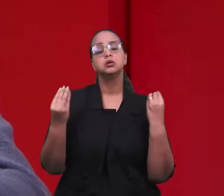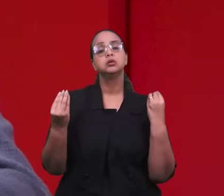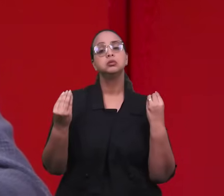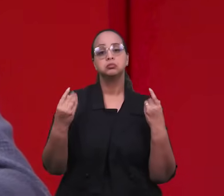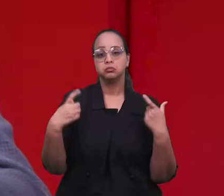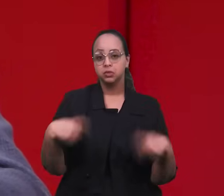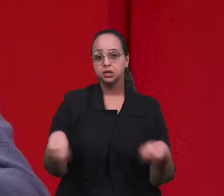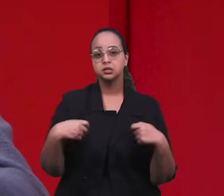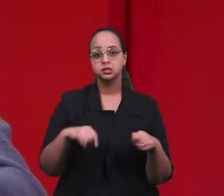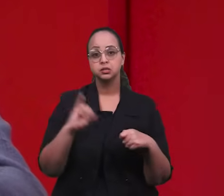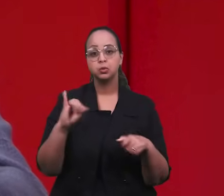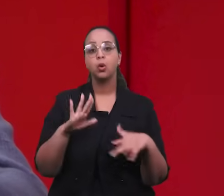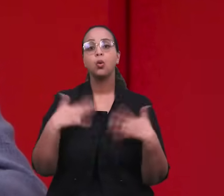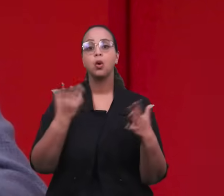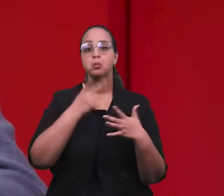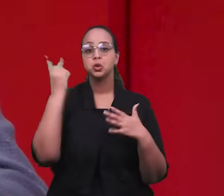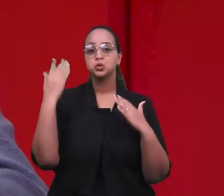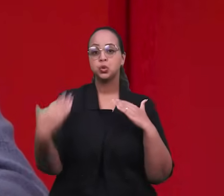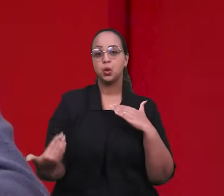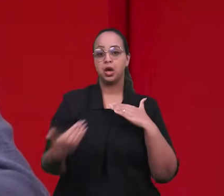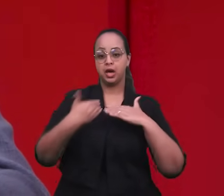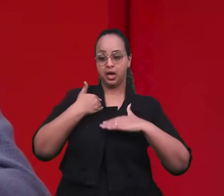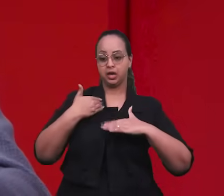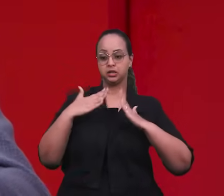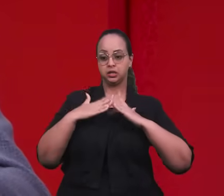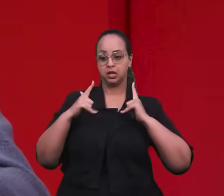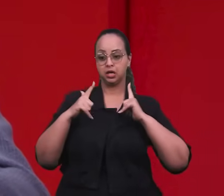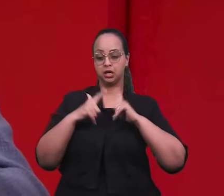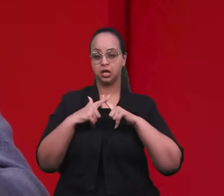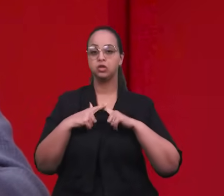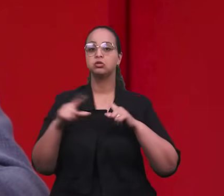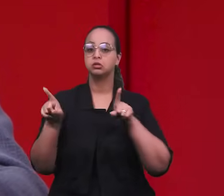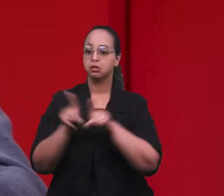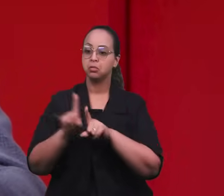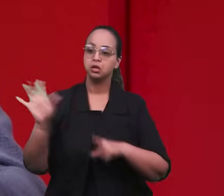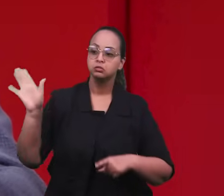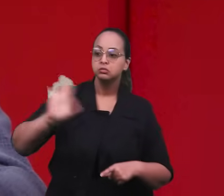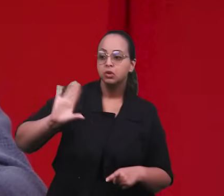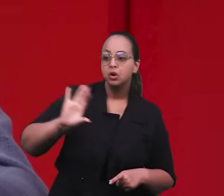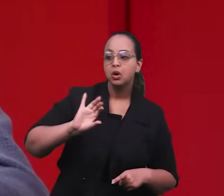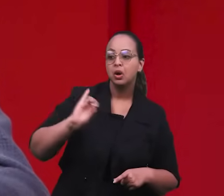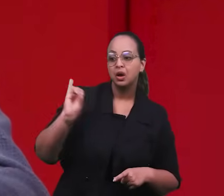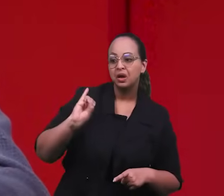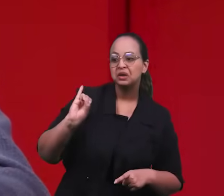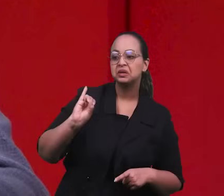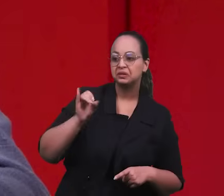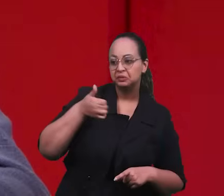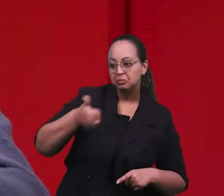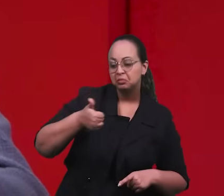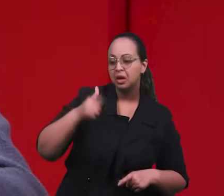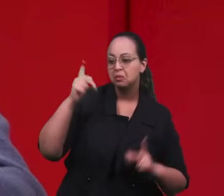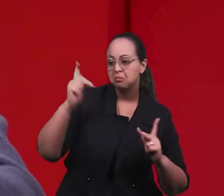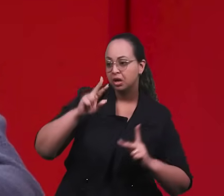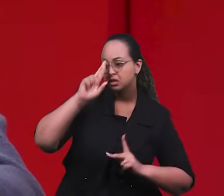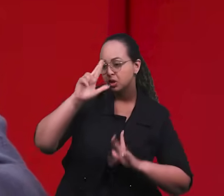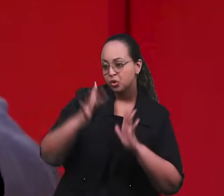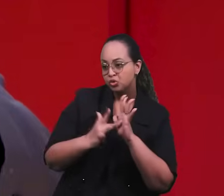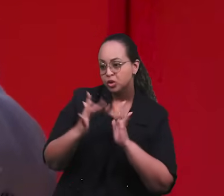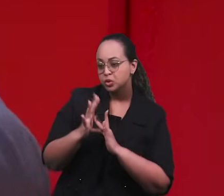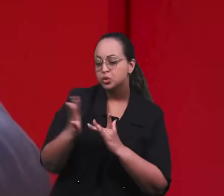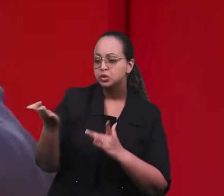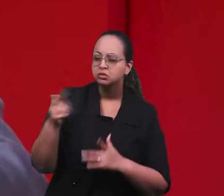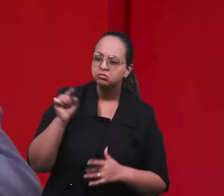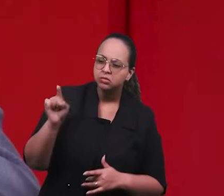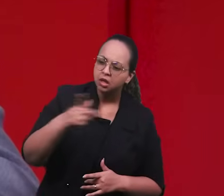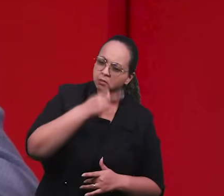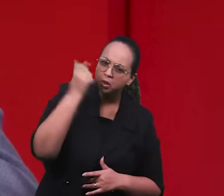importante isso ali, e quem é que está entrando, abordar, porque quando ele está ali, ele está dizendo o seguinte: não, aqui